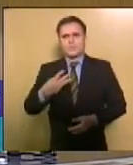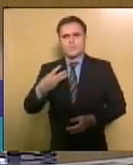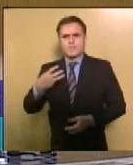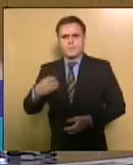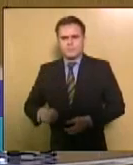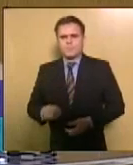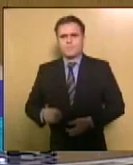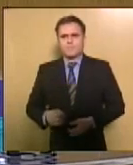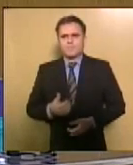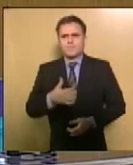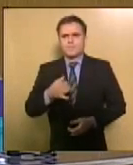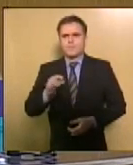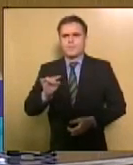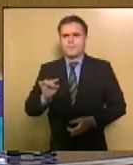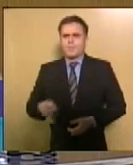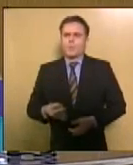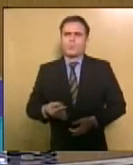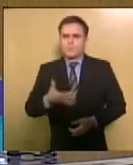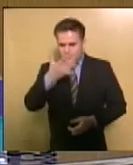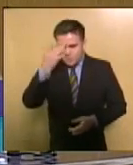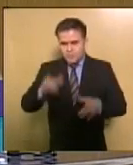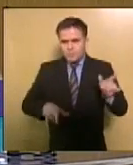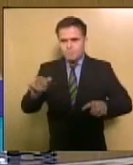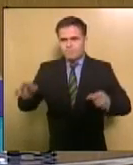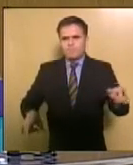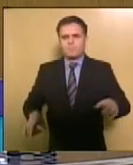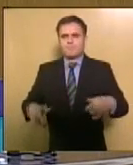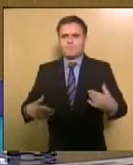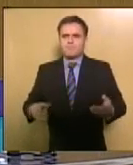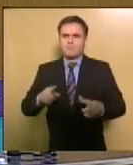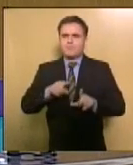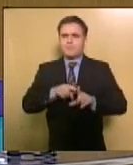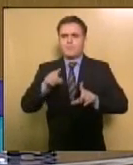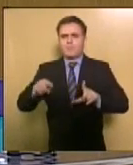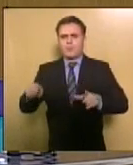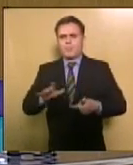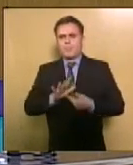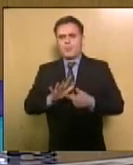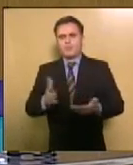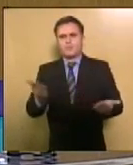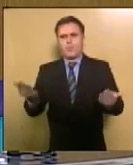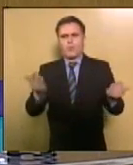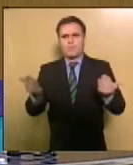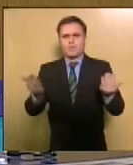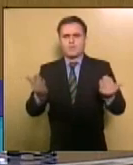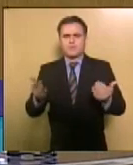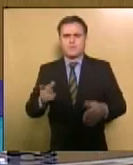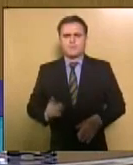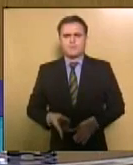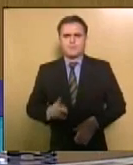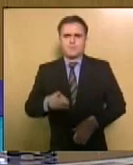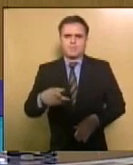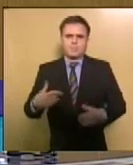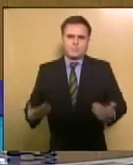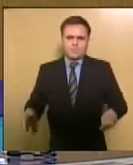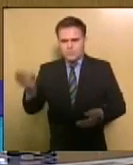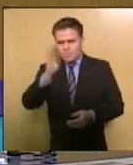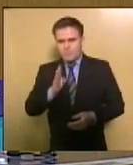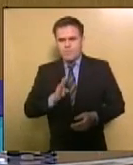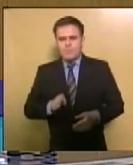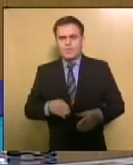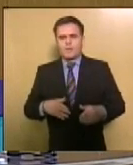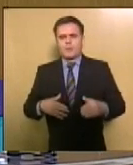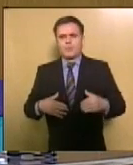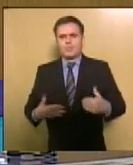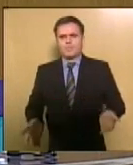grupo de 100.000 habitantes esse gráfico aqui ele traz uma comparação dos do Brasil e